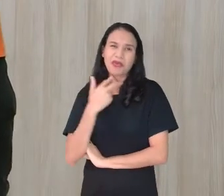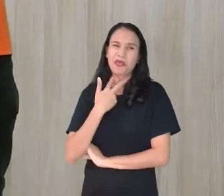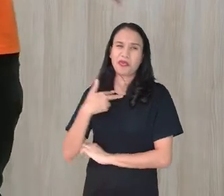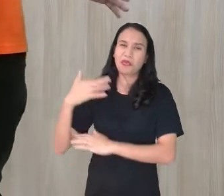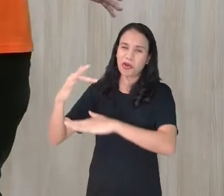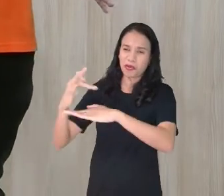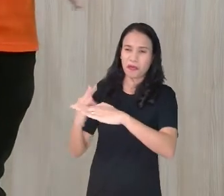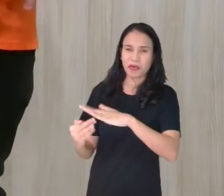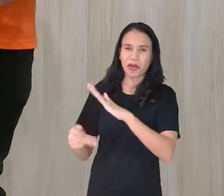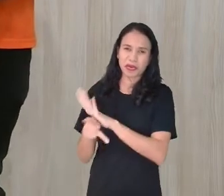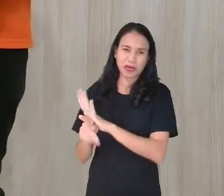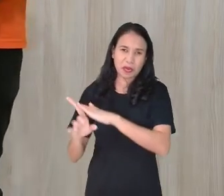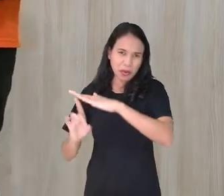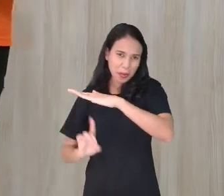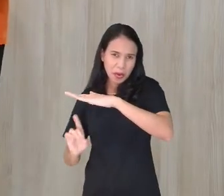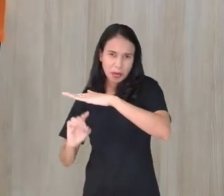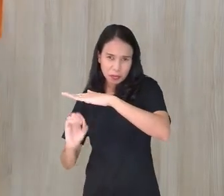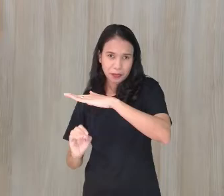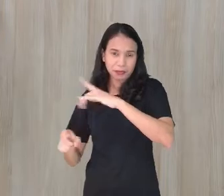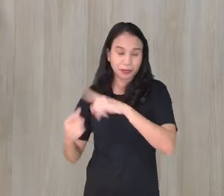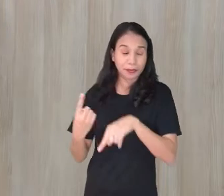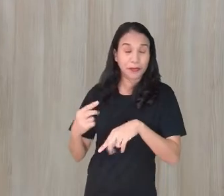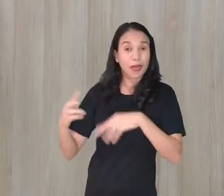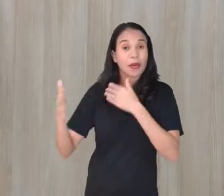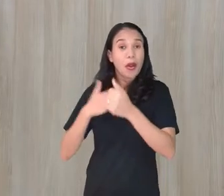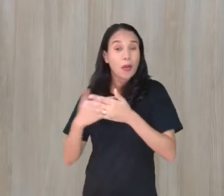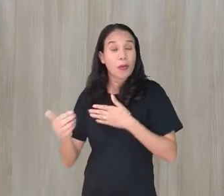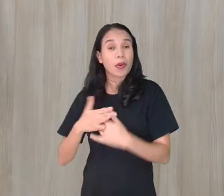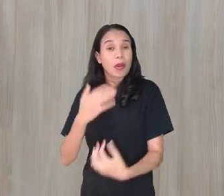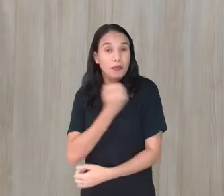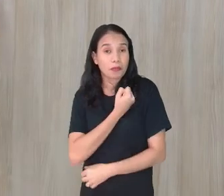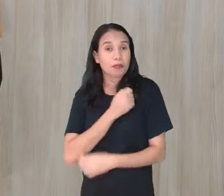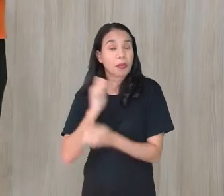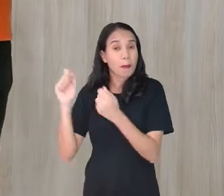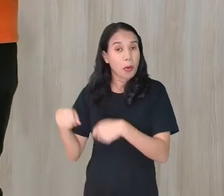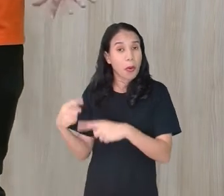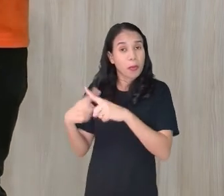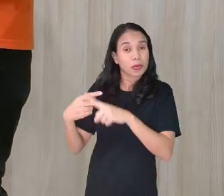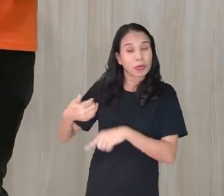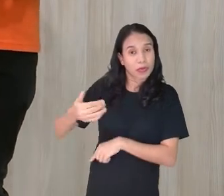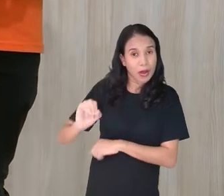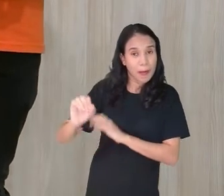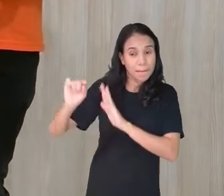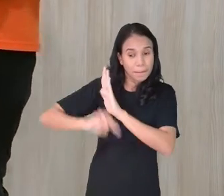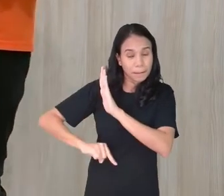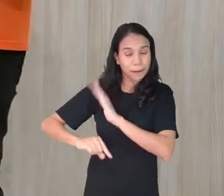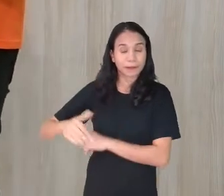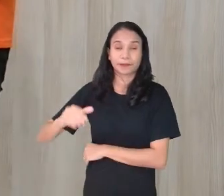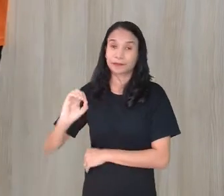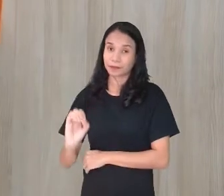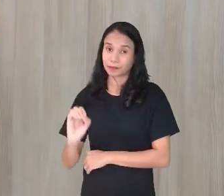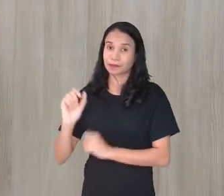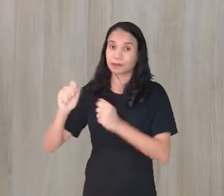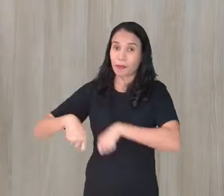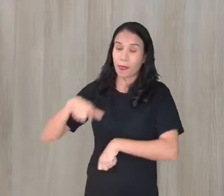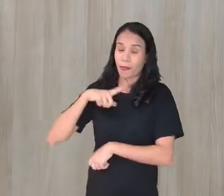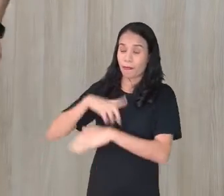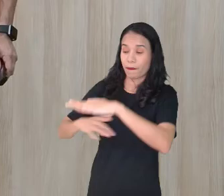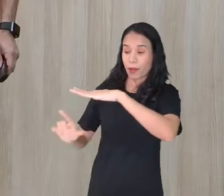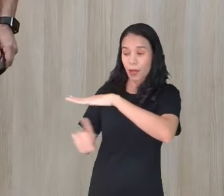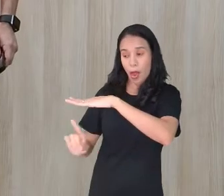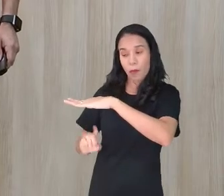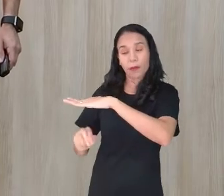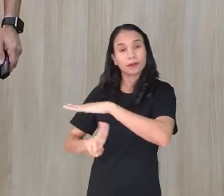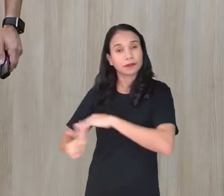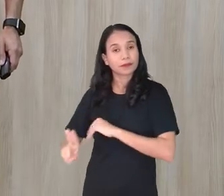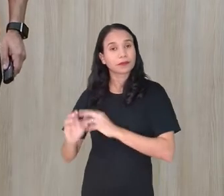zero no denominador, certo? Então, qualquer número que for múltiplo de 10, exceto o zero, se ele está no denominador, a gente